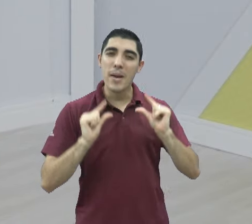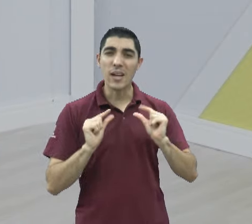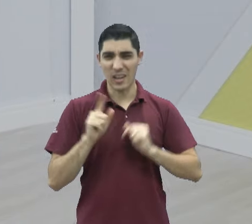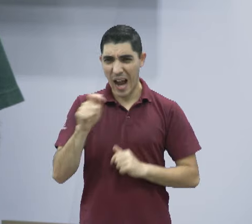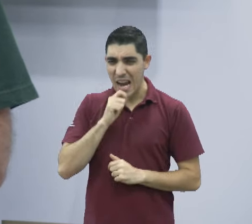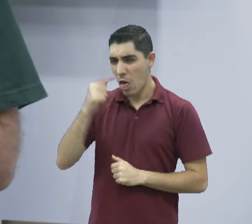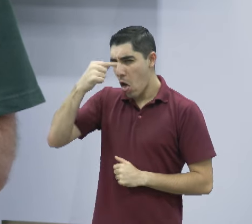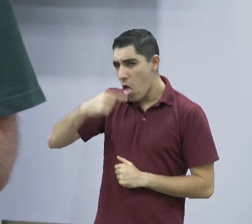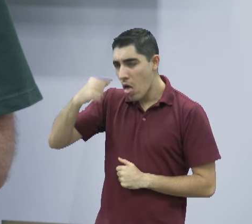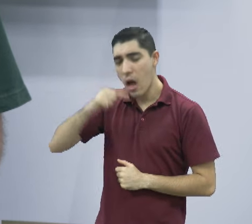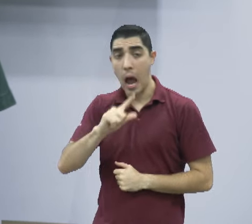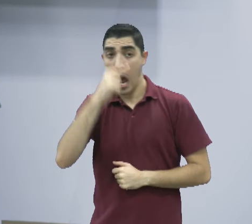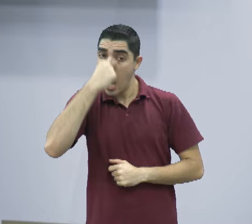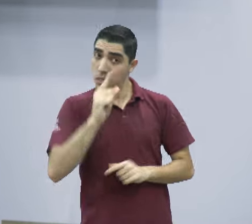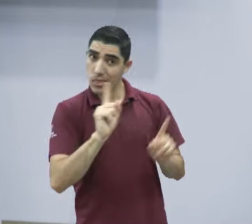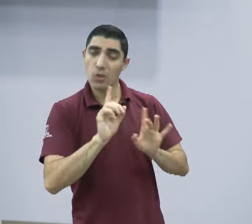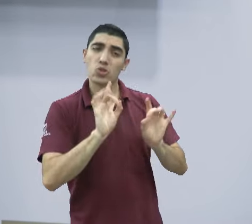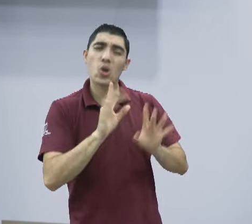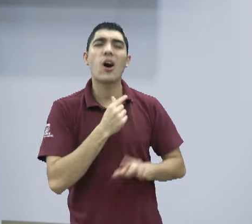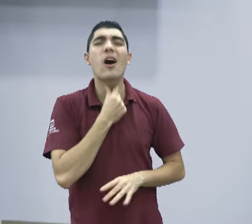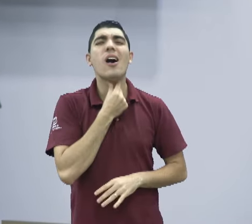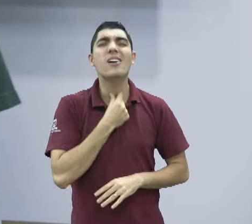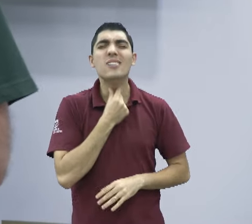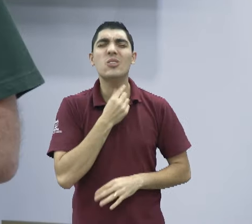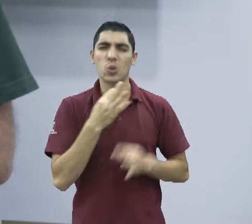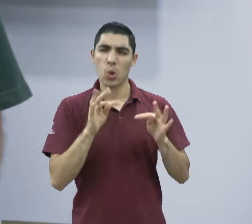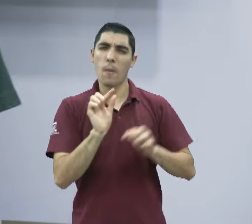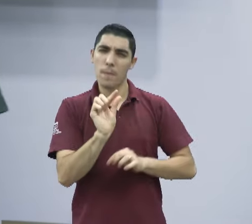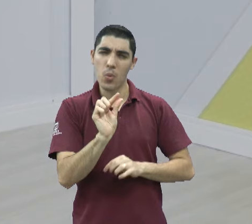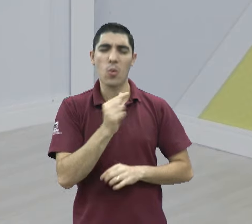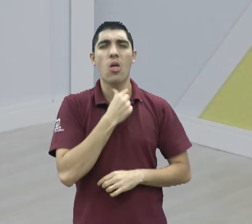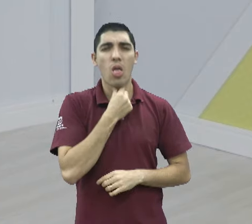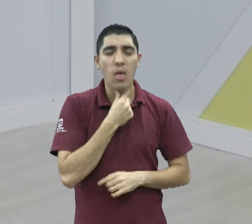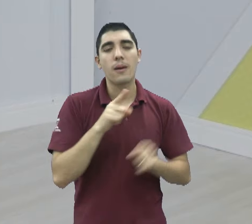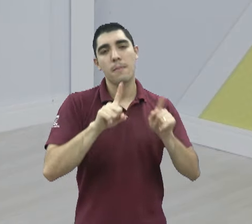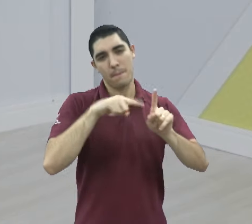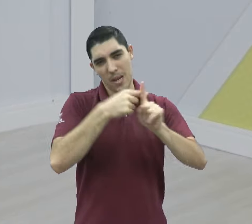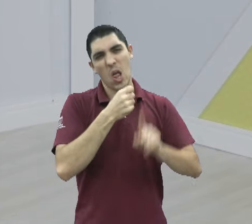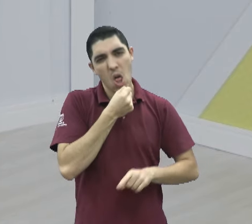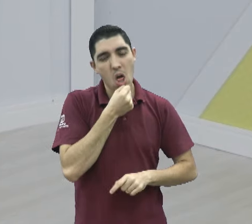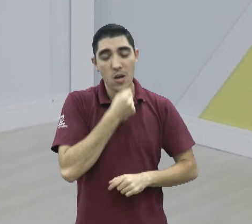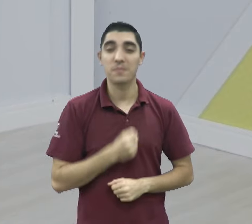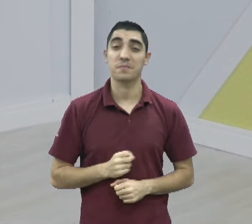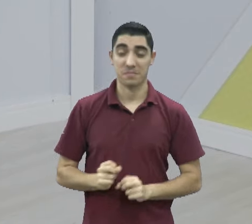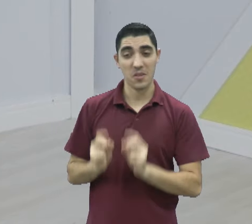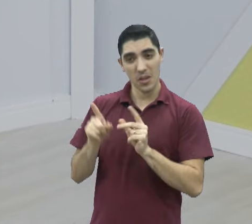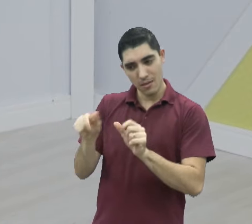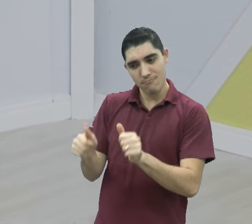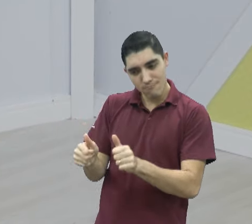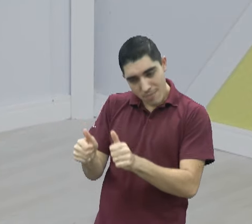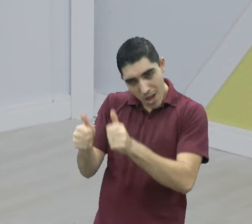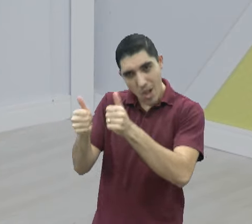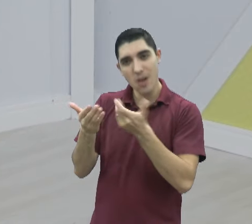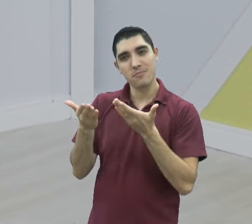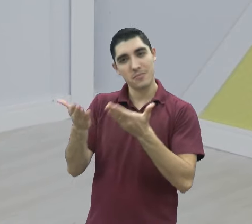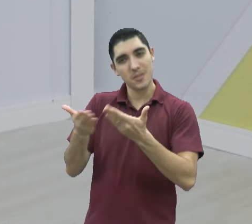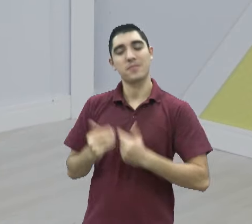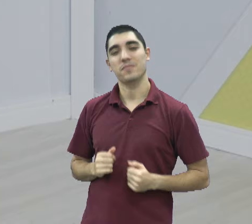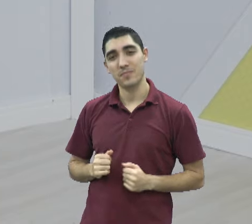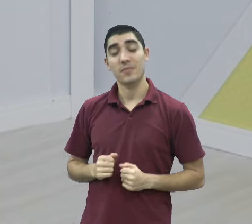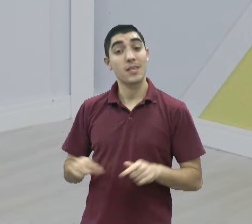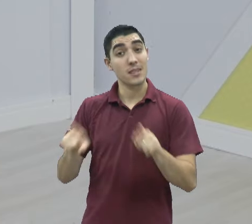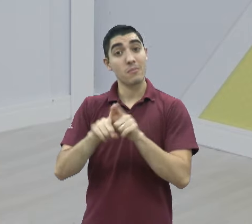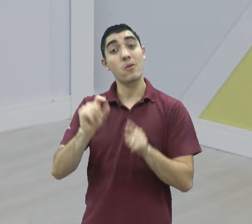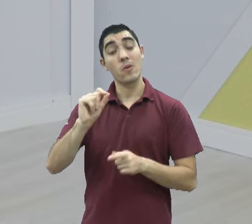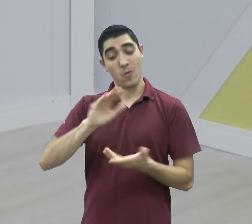não? Não, funguento não. Tô só a garganta que tá pegando. E a tosse. Então, tá bom. Melhoras para você, meu querido Bruno Castilho. E aqui com a gente também